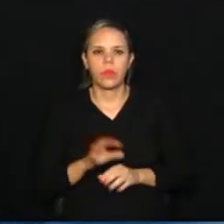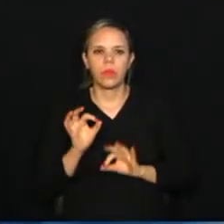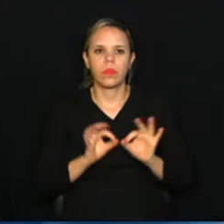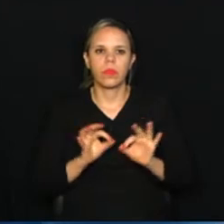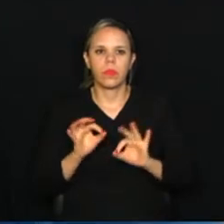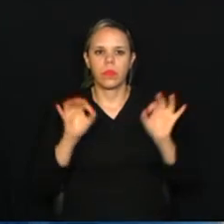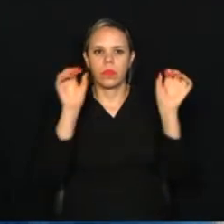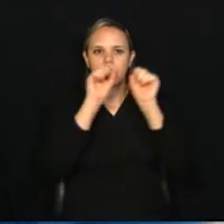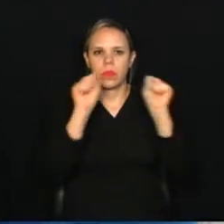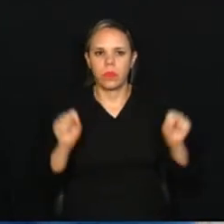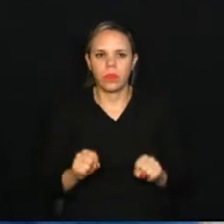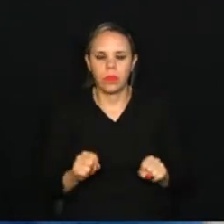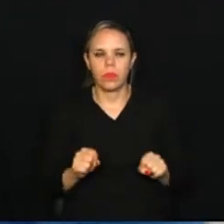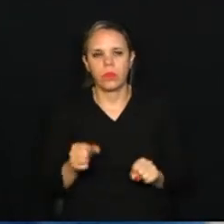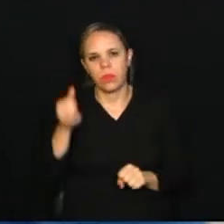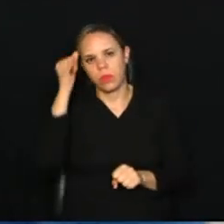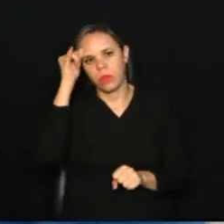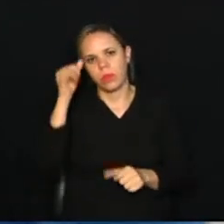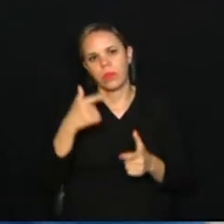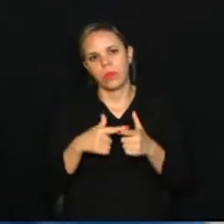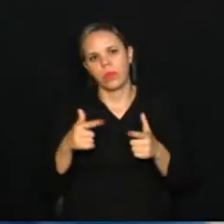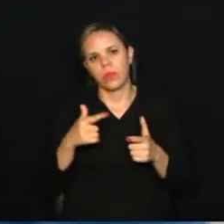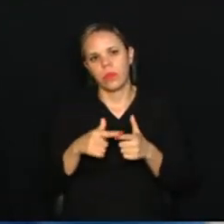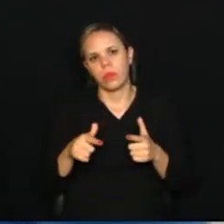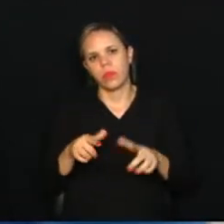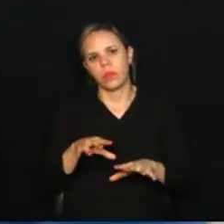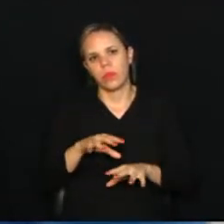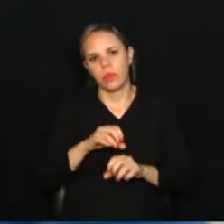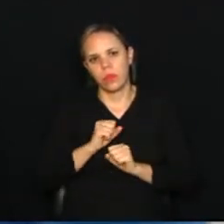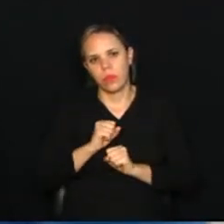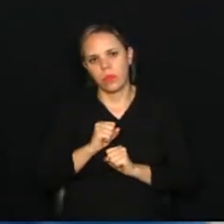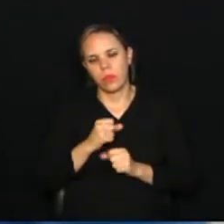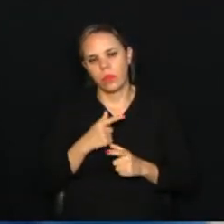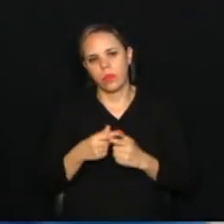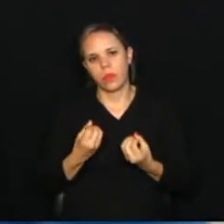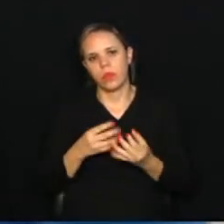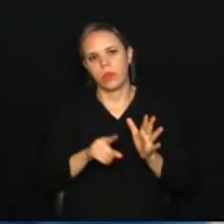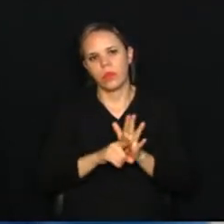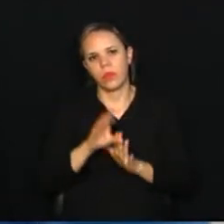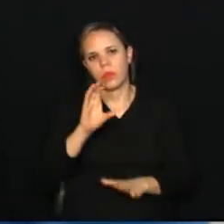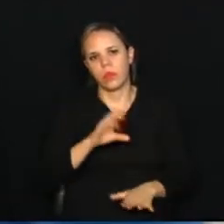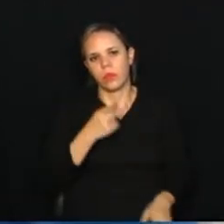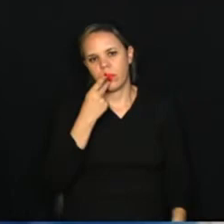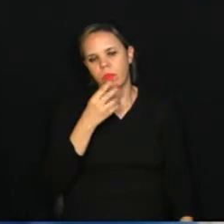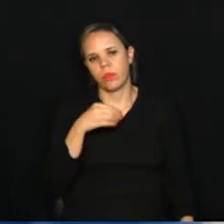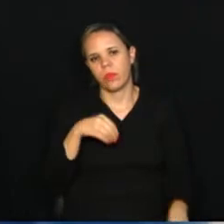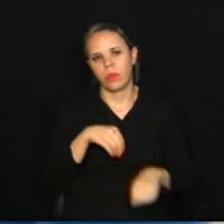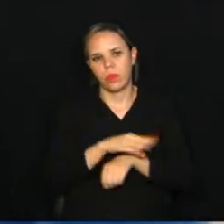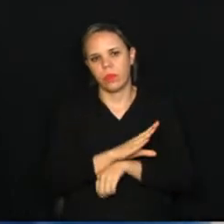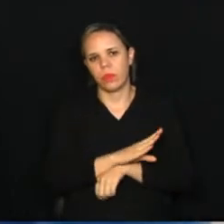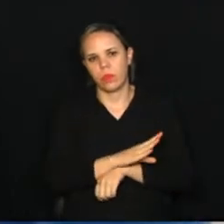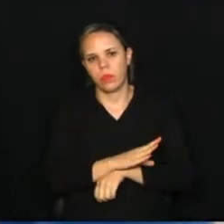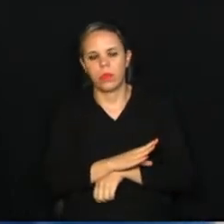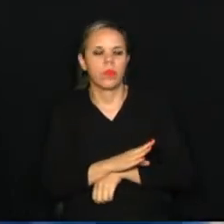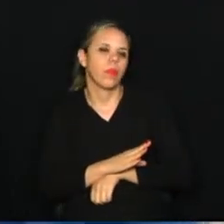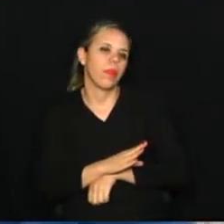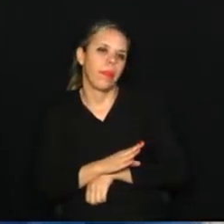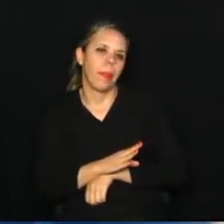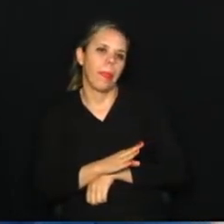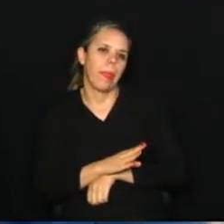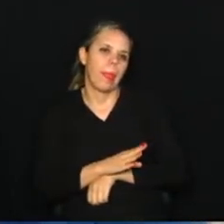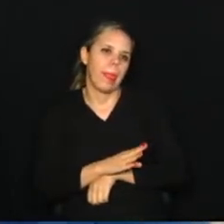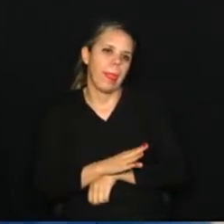sistema para ele dar essa capacidade de absorver as informações que o cidadão tem para passar e de forma